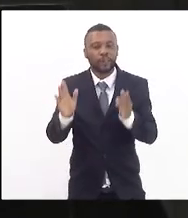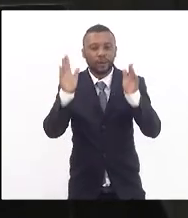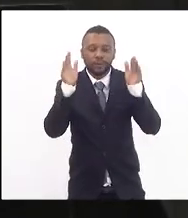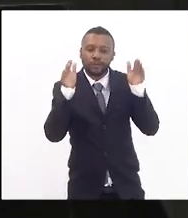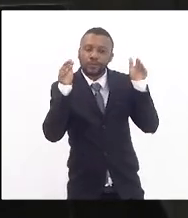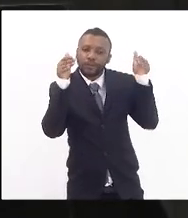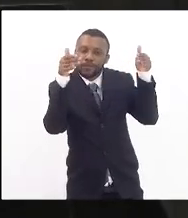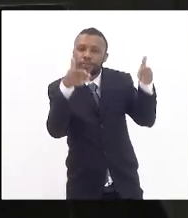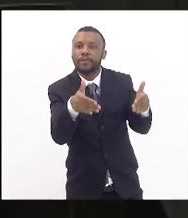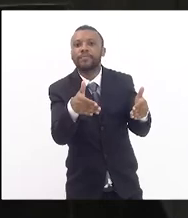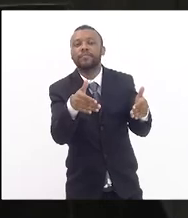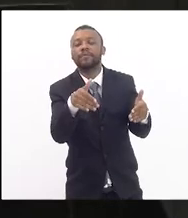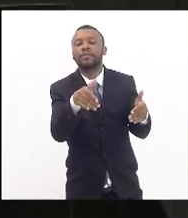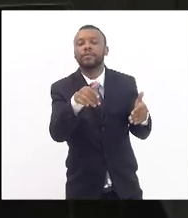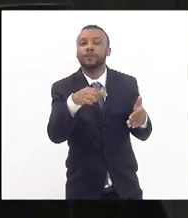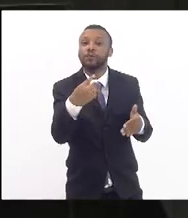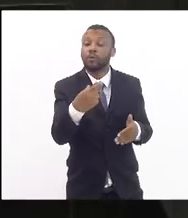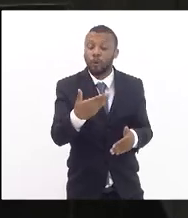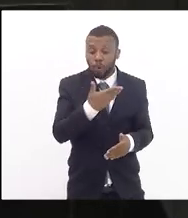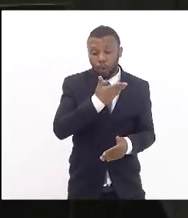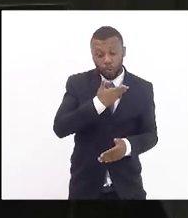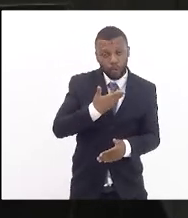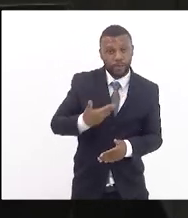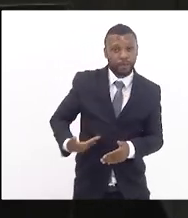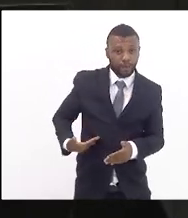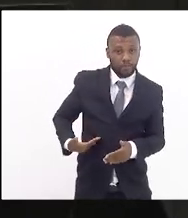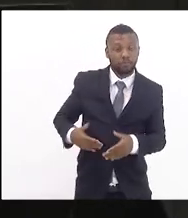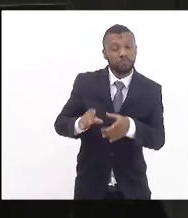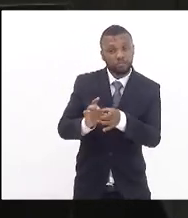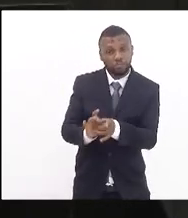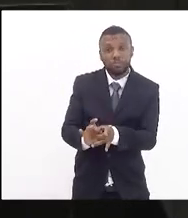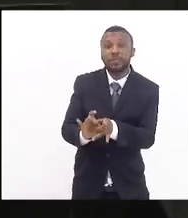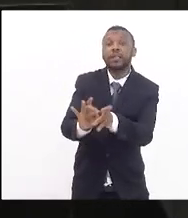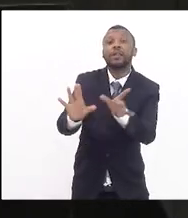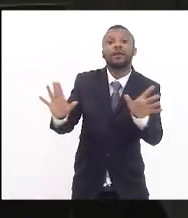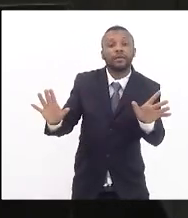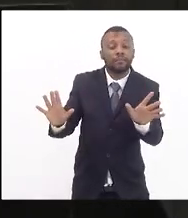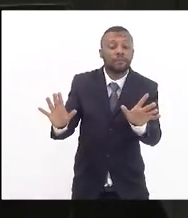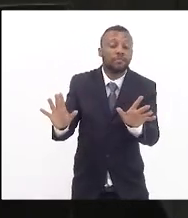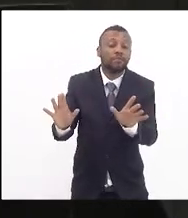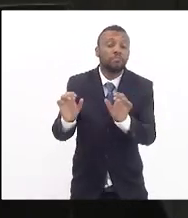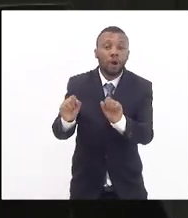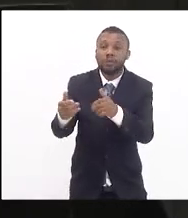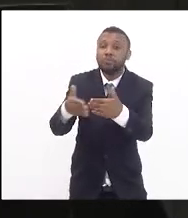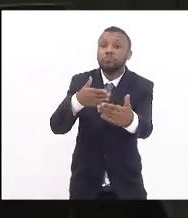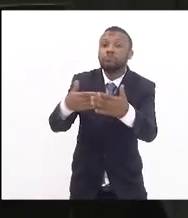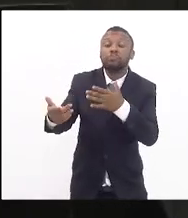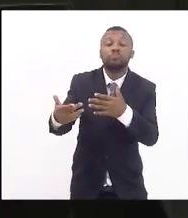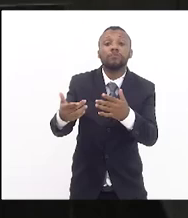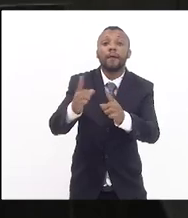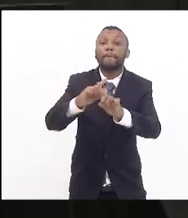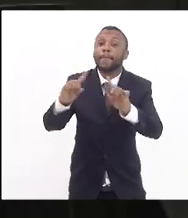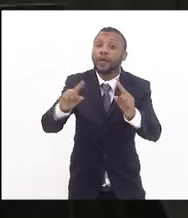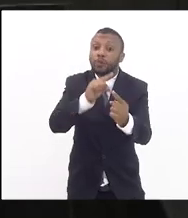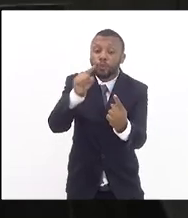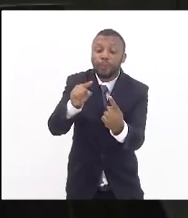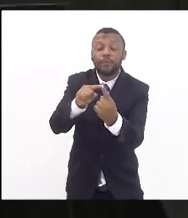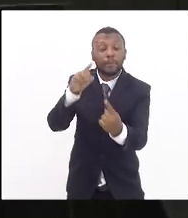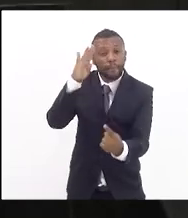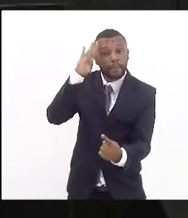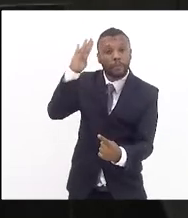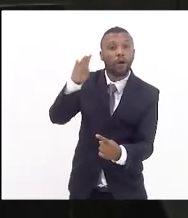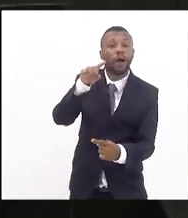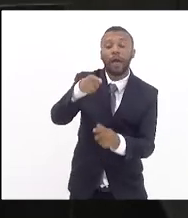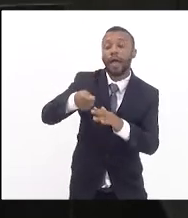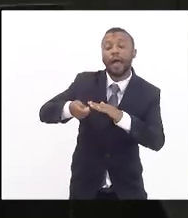o Estado está autorizado a fazer o que quiser, desde que seja para investir naquele município. Então, assim, poxa, senhor presidente,